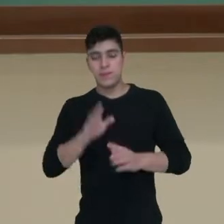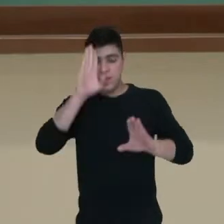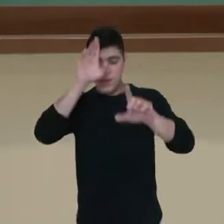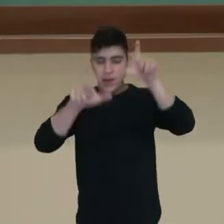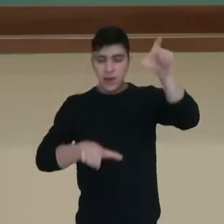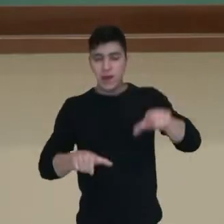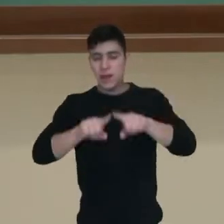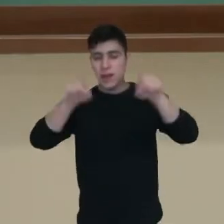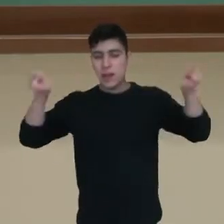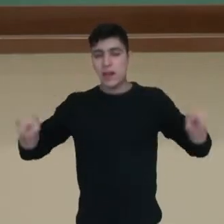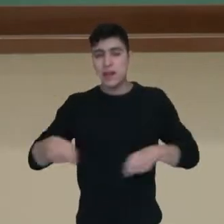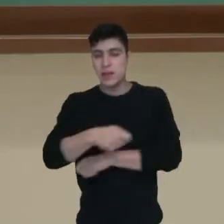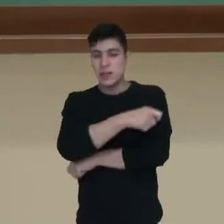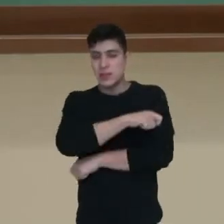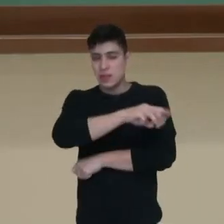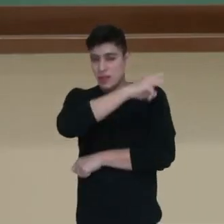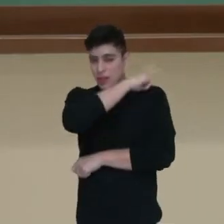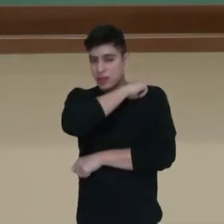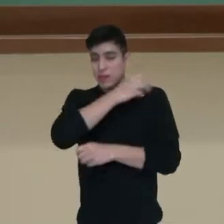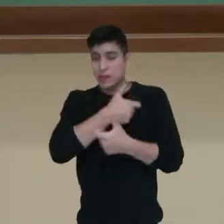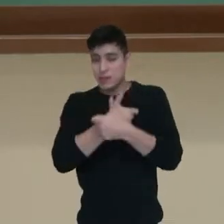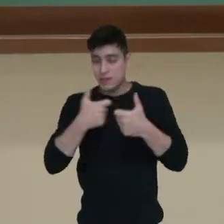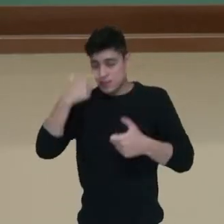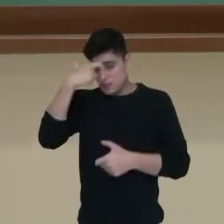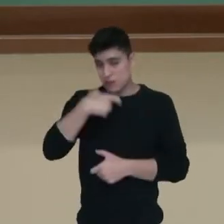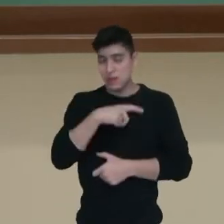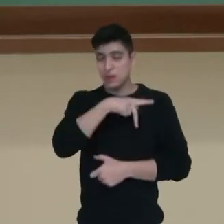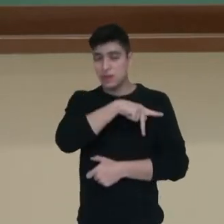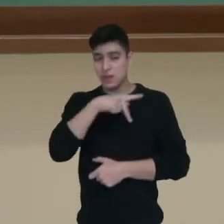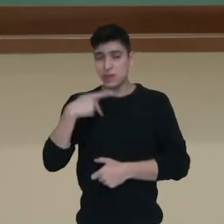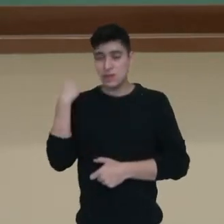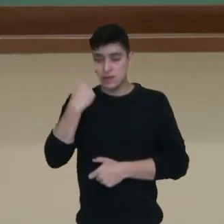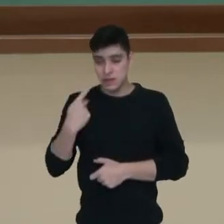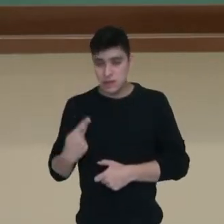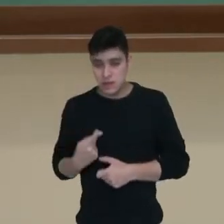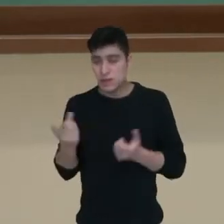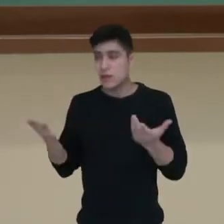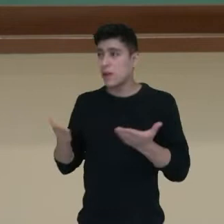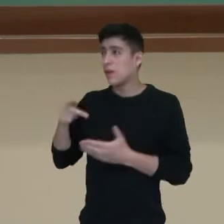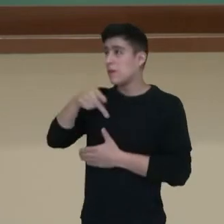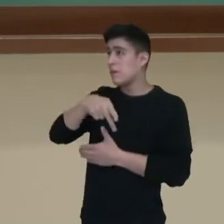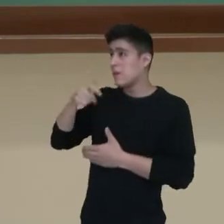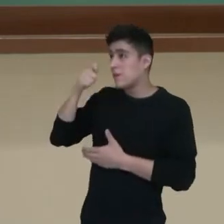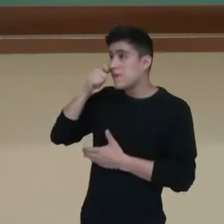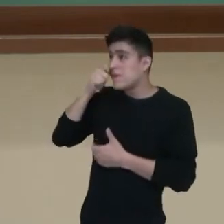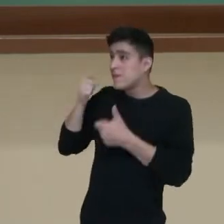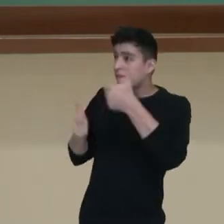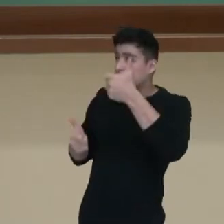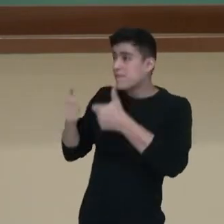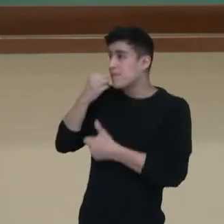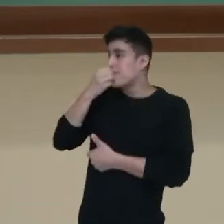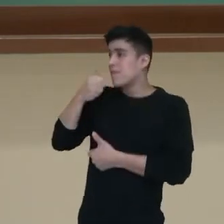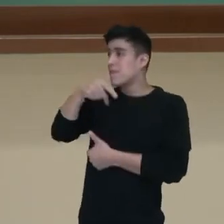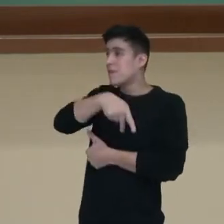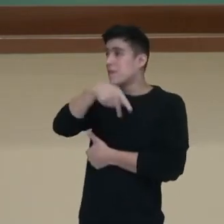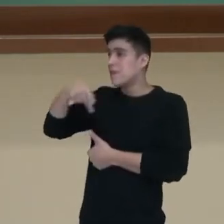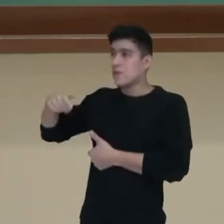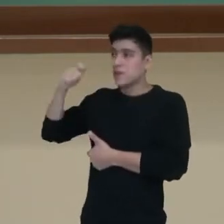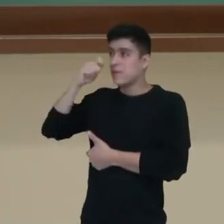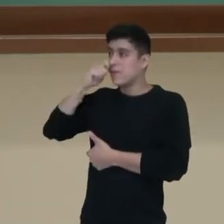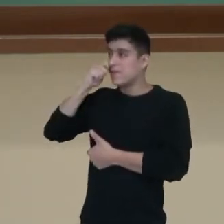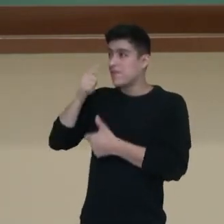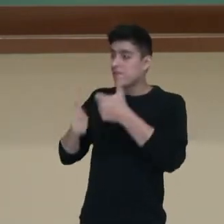Olá, estudantes da terceira série. Eu sou a professora Kathleen e esse é o professor Lucas. Oi, professor